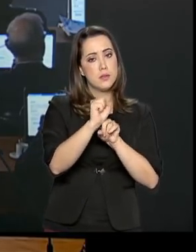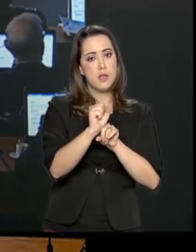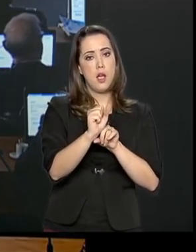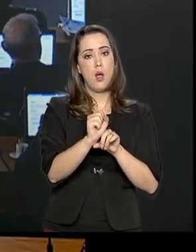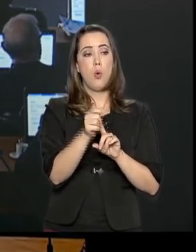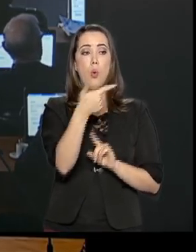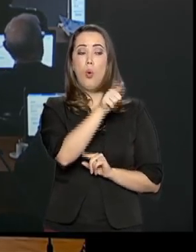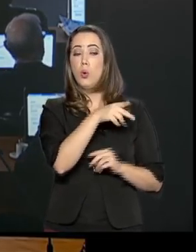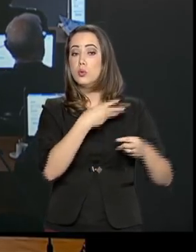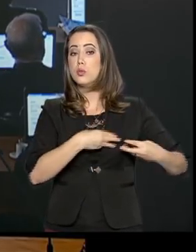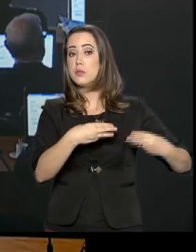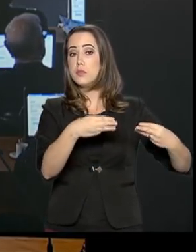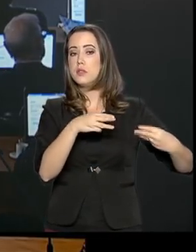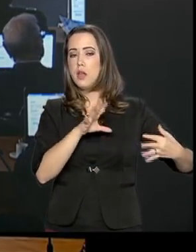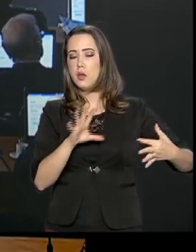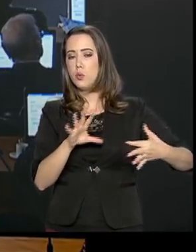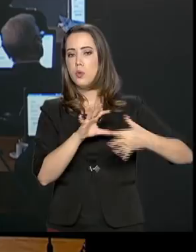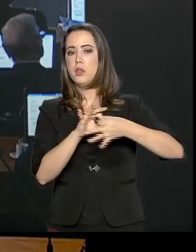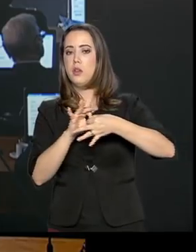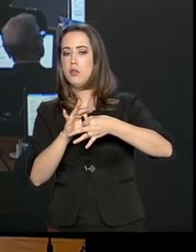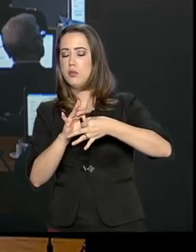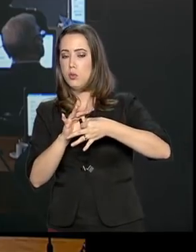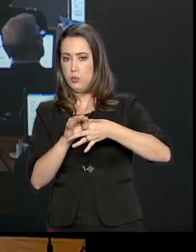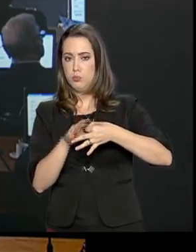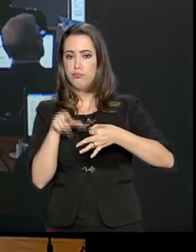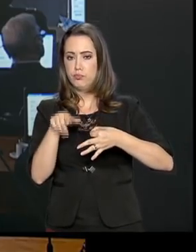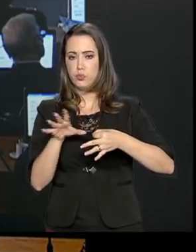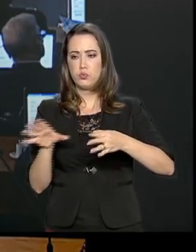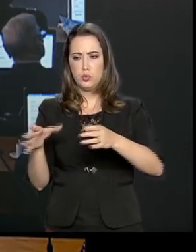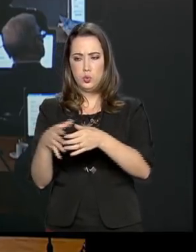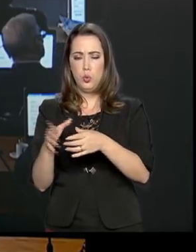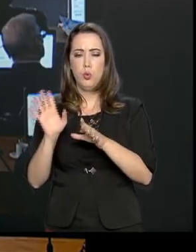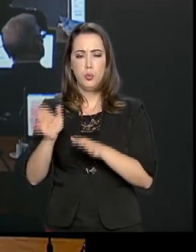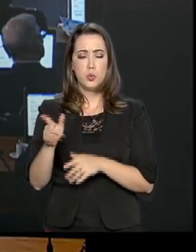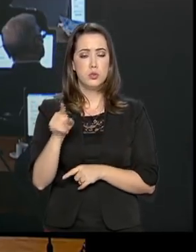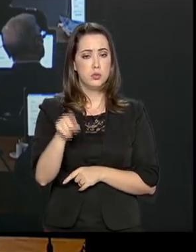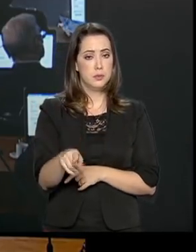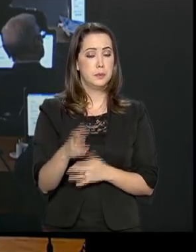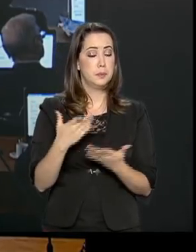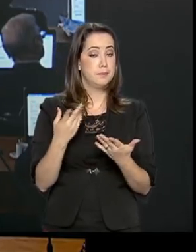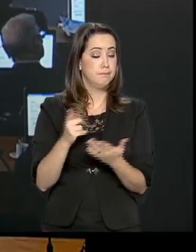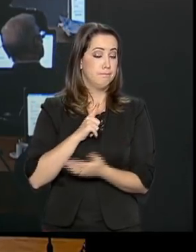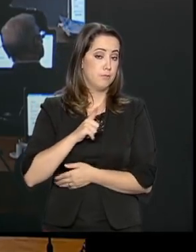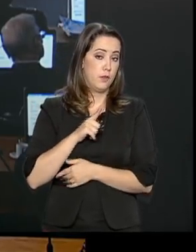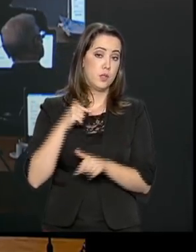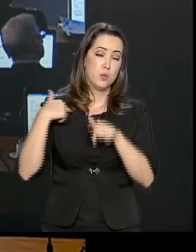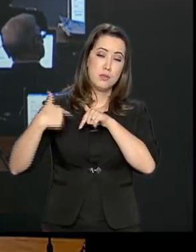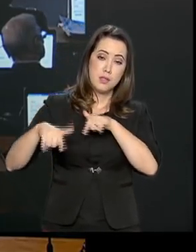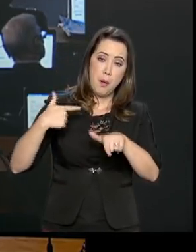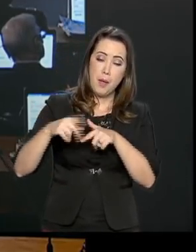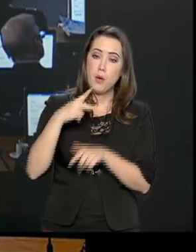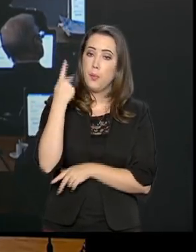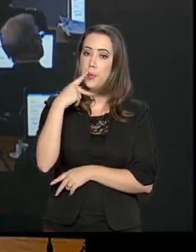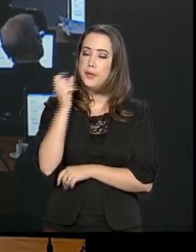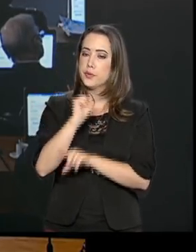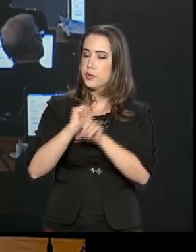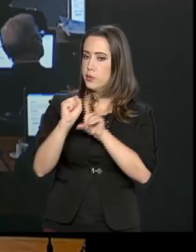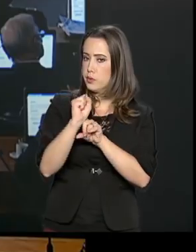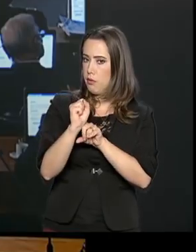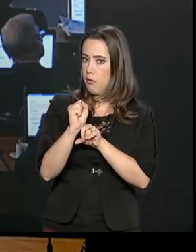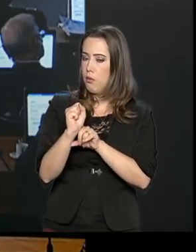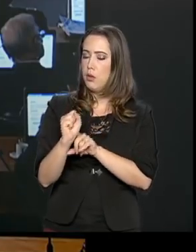órgãos estaduais e do município em questão, para que houvesse uma ação, vamos dizer assim, uma política social